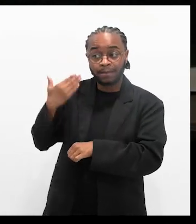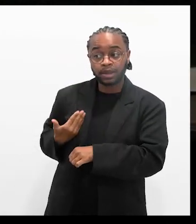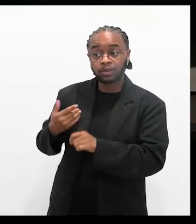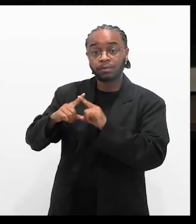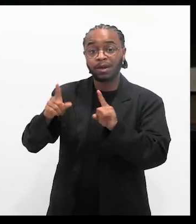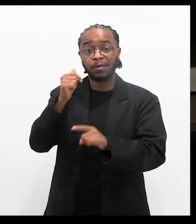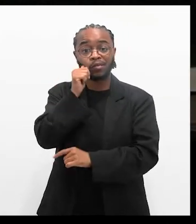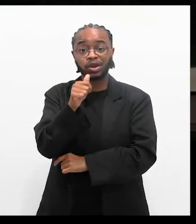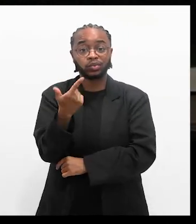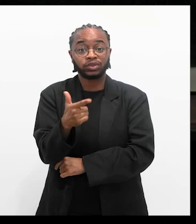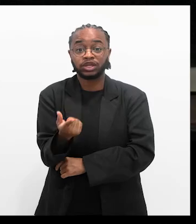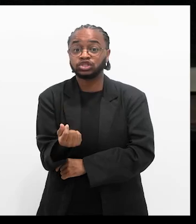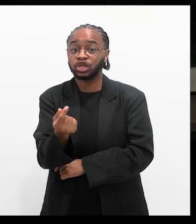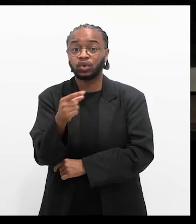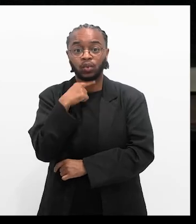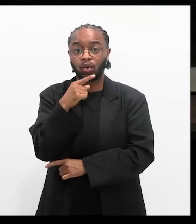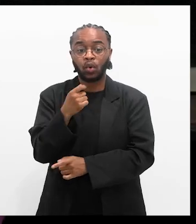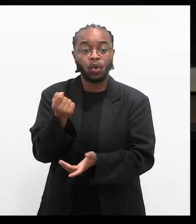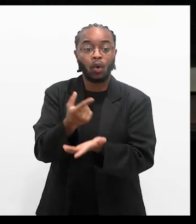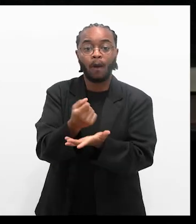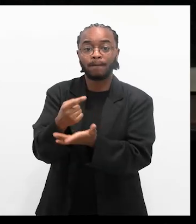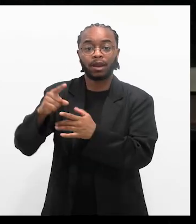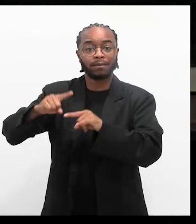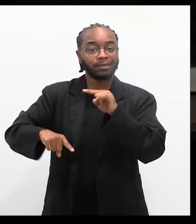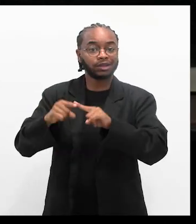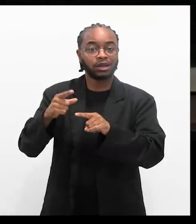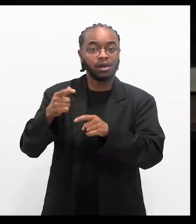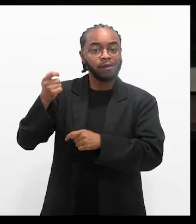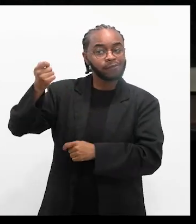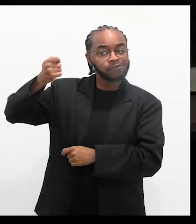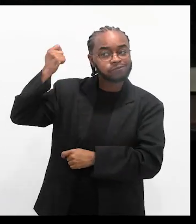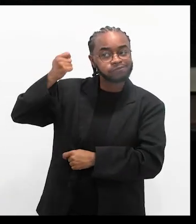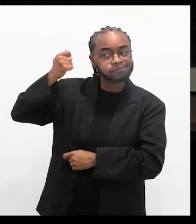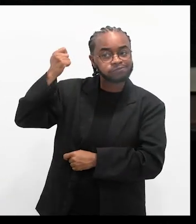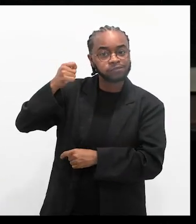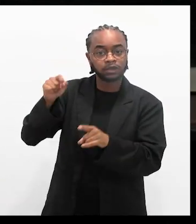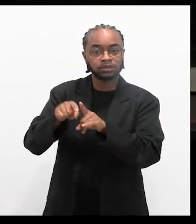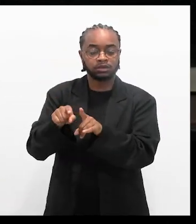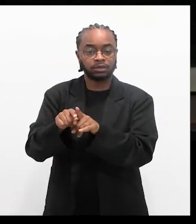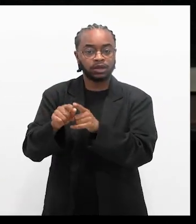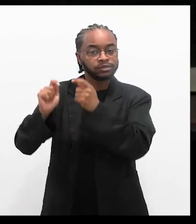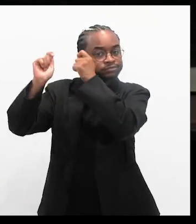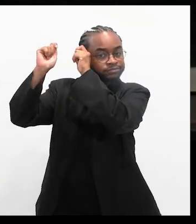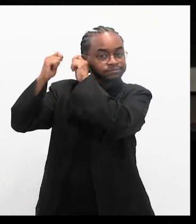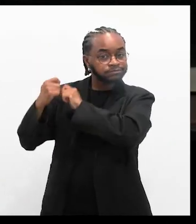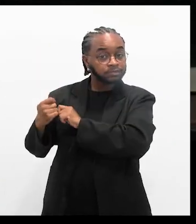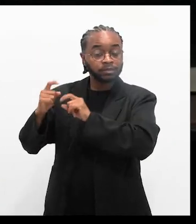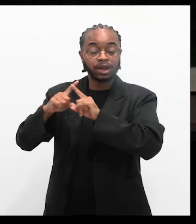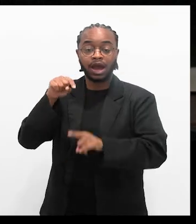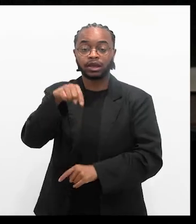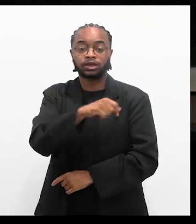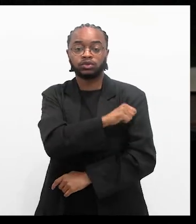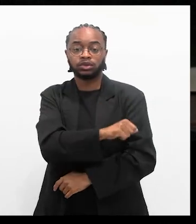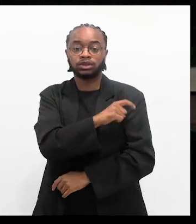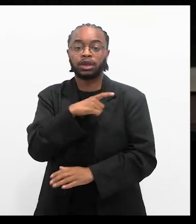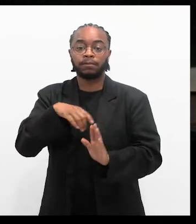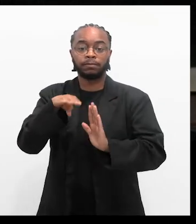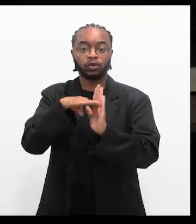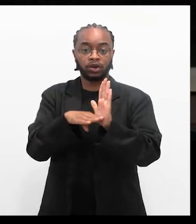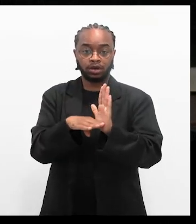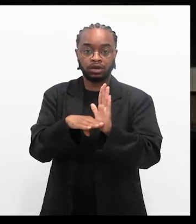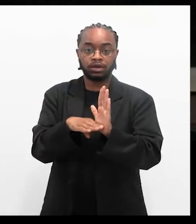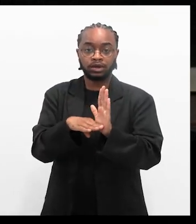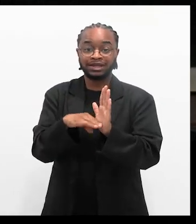E essa mulher, Claudinha, não tem dinheiro para comprar o secador e a escova. Então, aqui no Rio de Janeiro, nós temos um